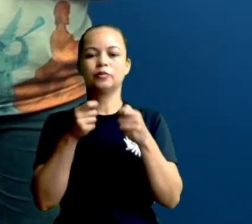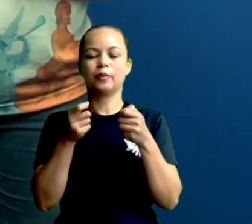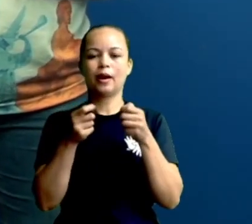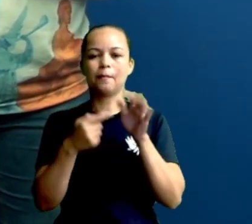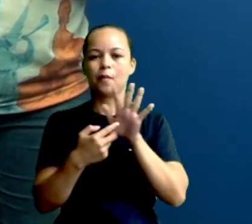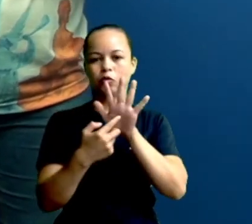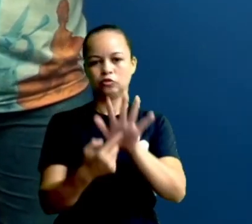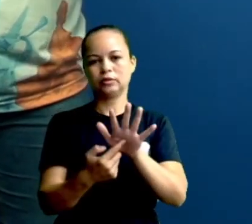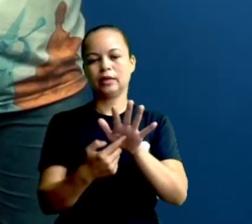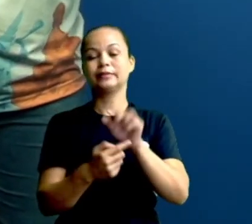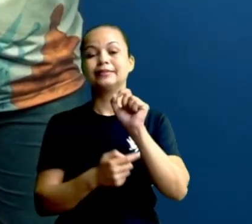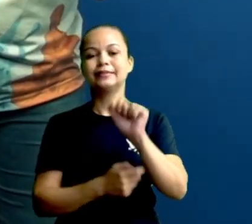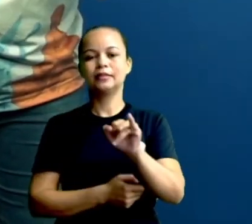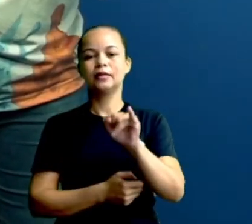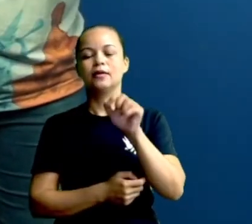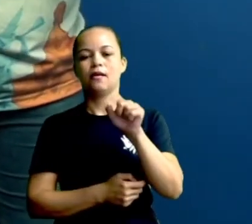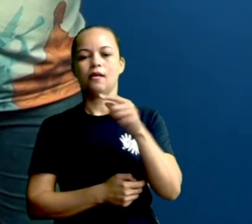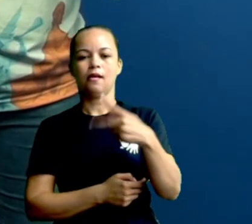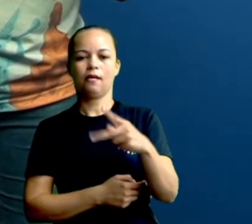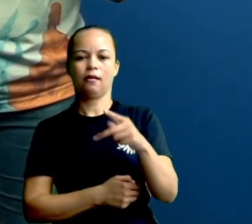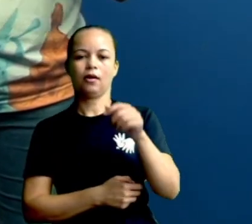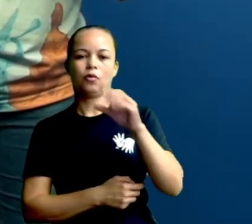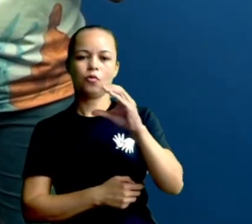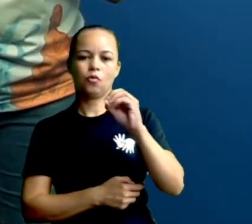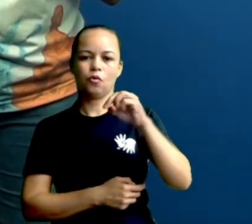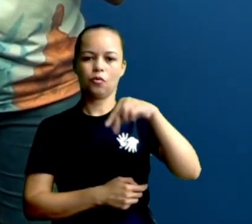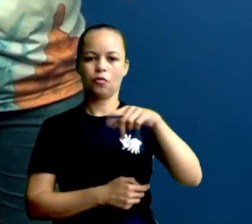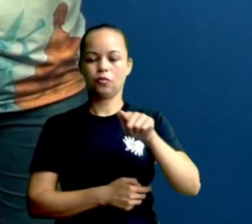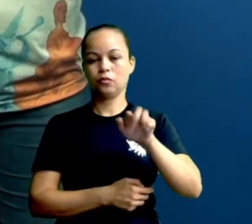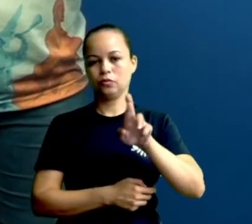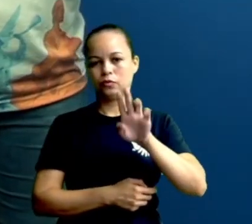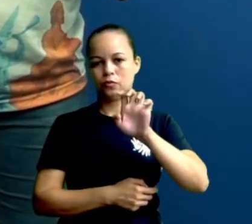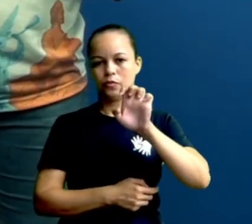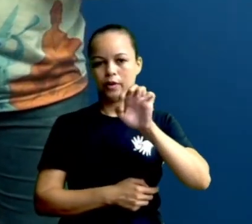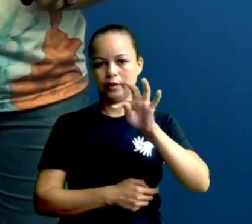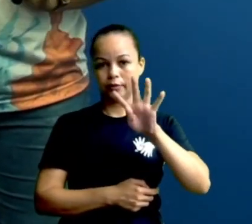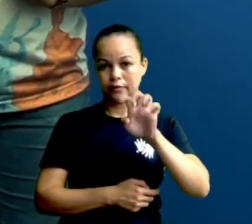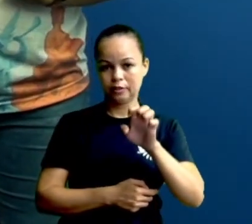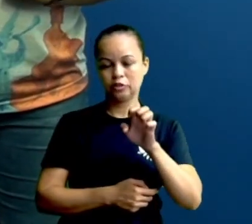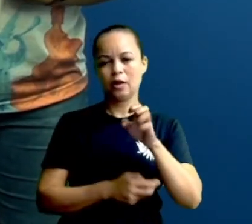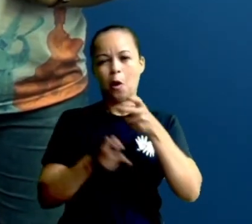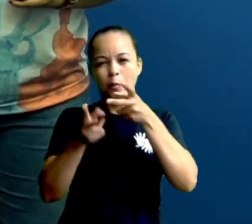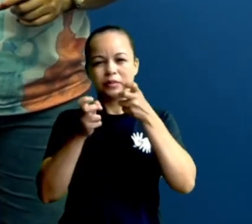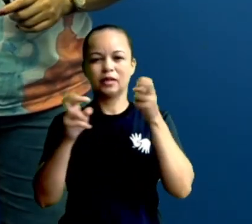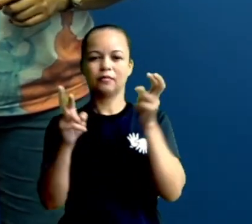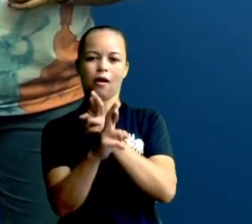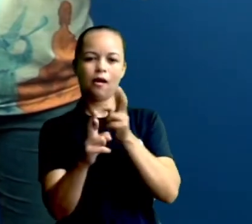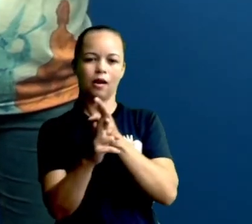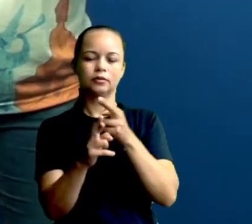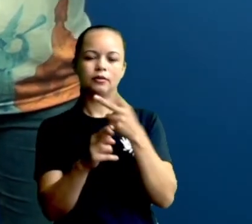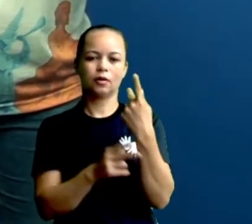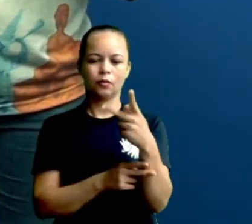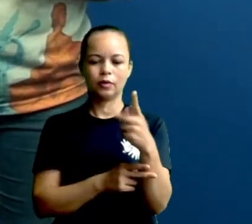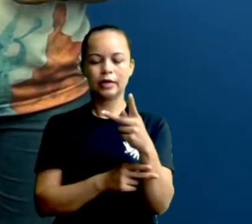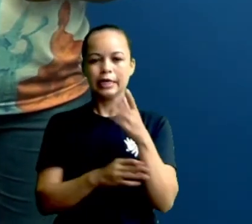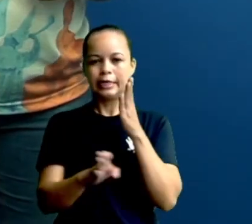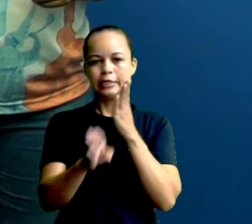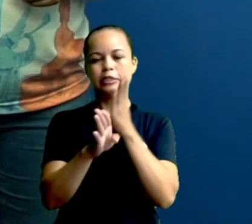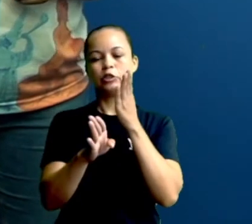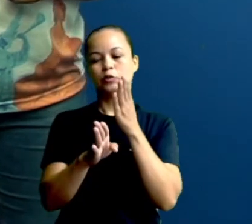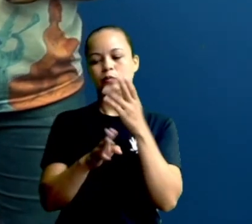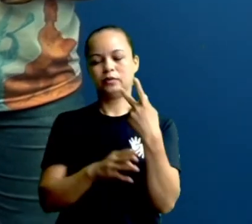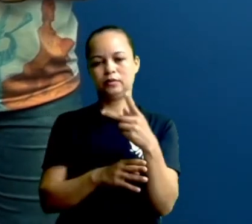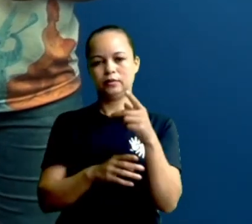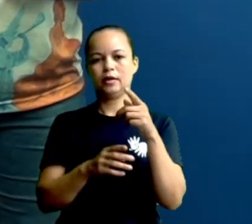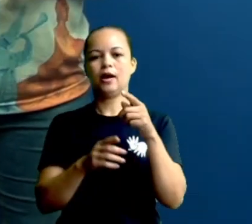como congruentes. Então, é importante que você tenha esse olhar, perceba essa relação para poder perceber, descobrir